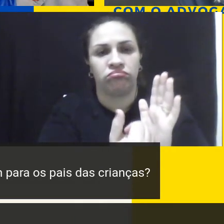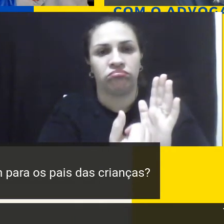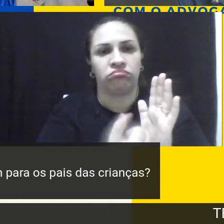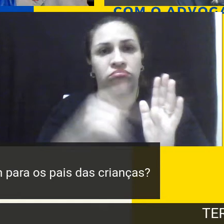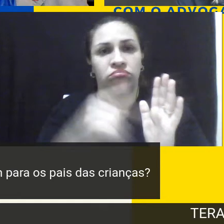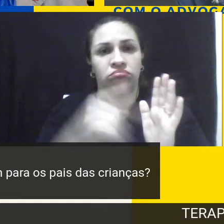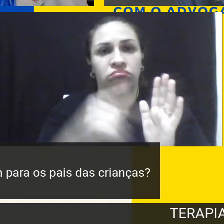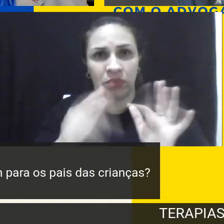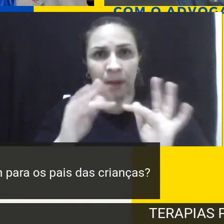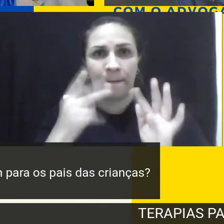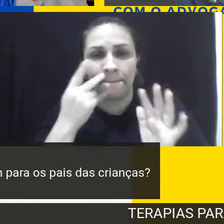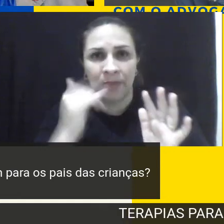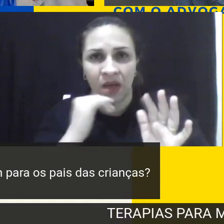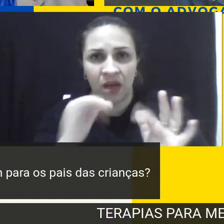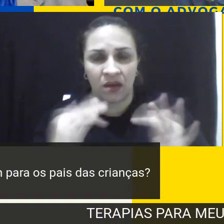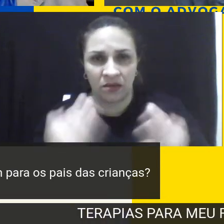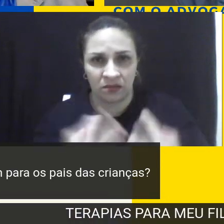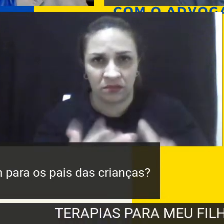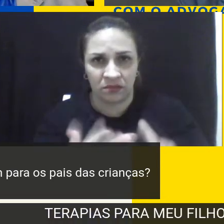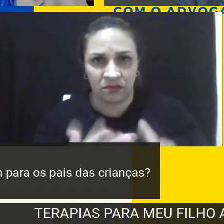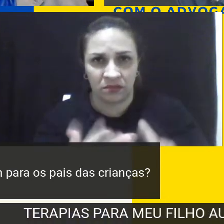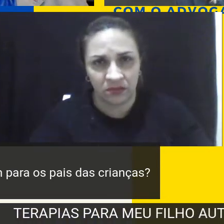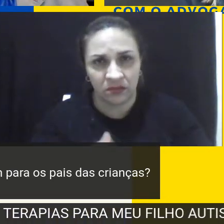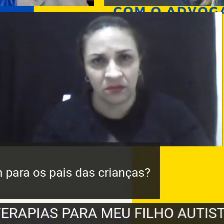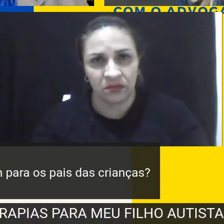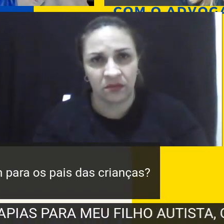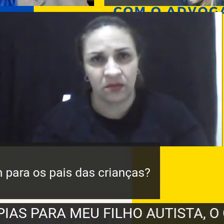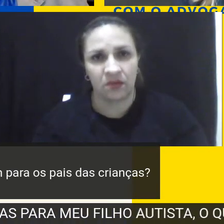tinha falado, né, lá atrás. Eu falei sobre esse